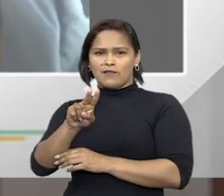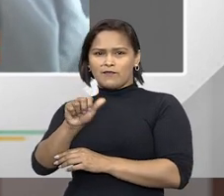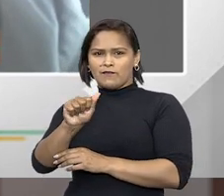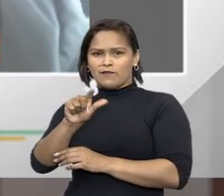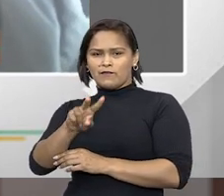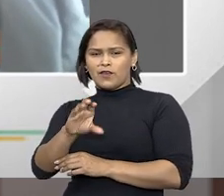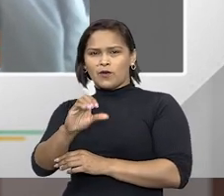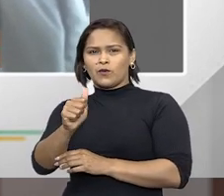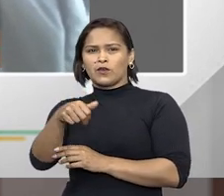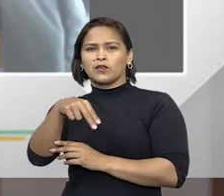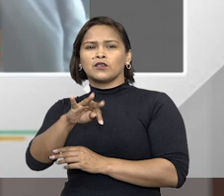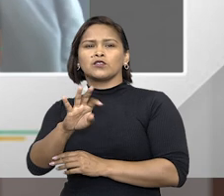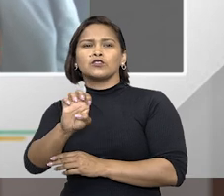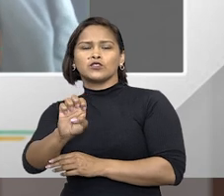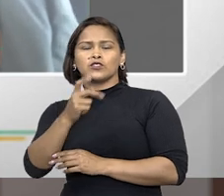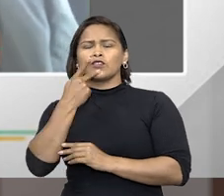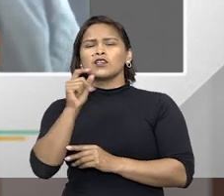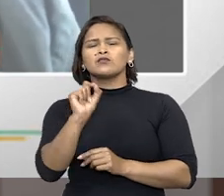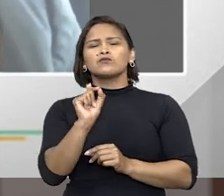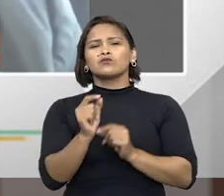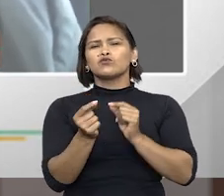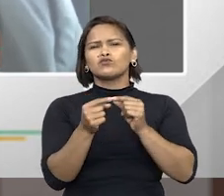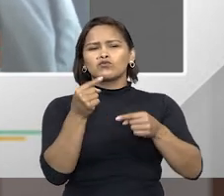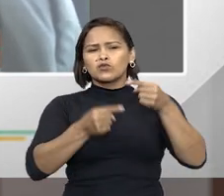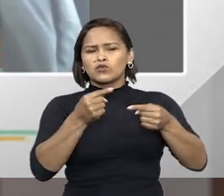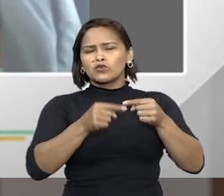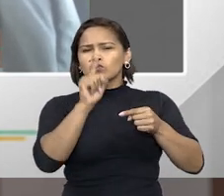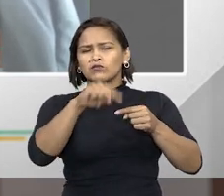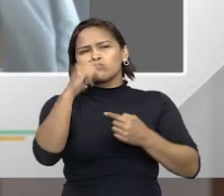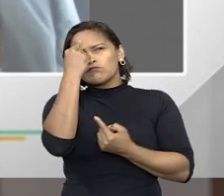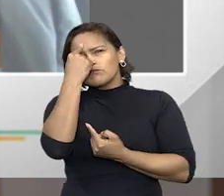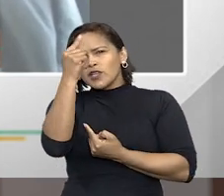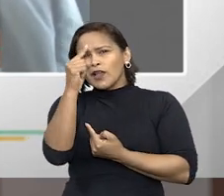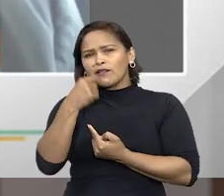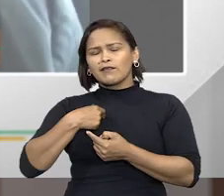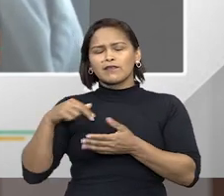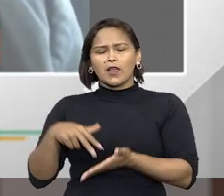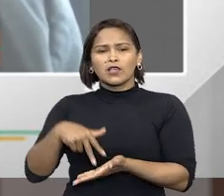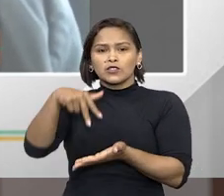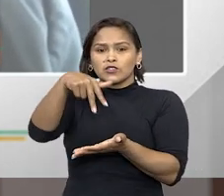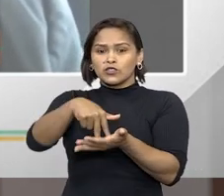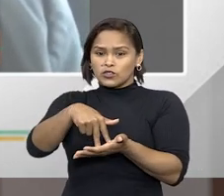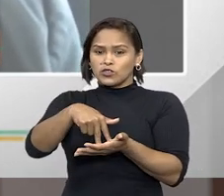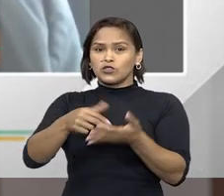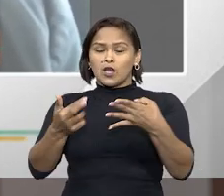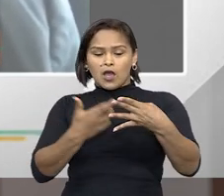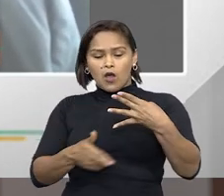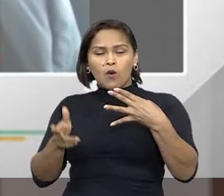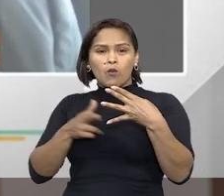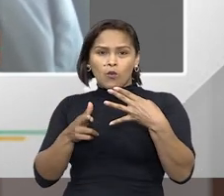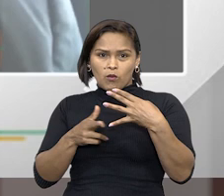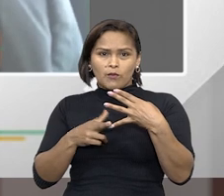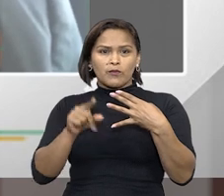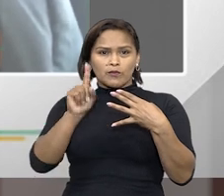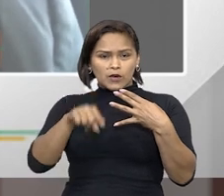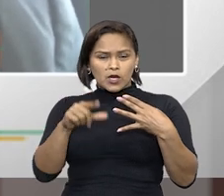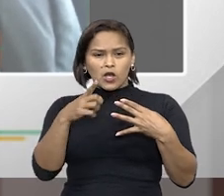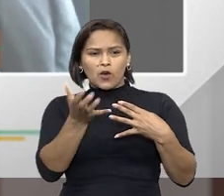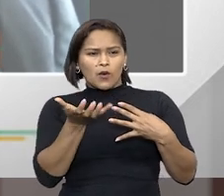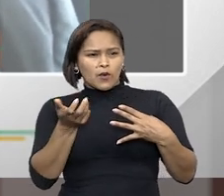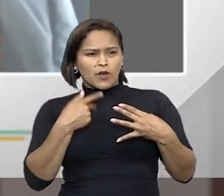justamente a ideia de se instituir um recurso que ficasse com essa